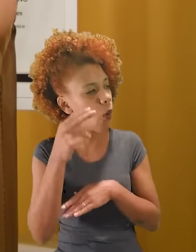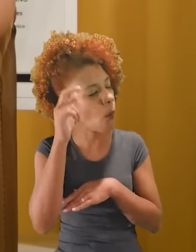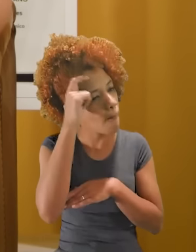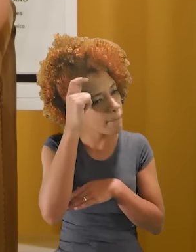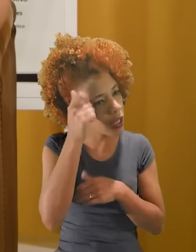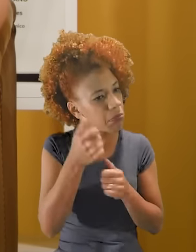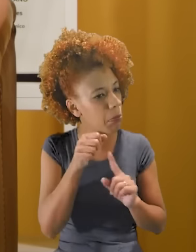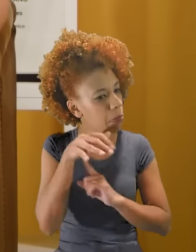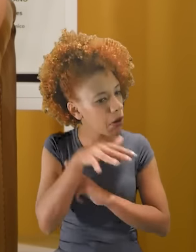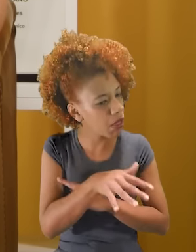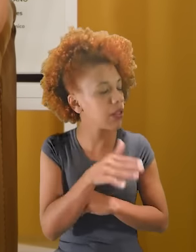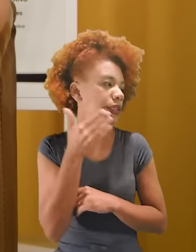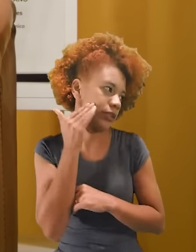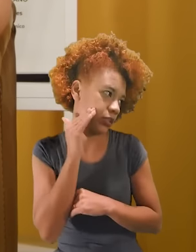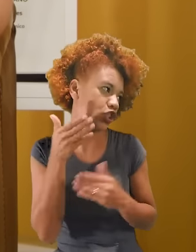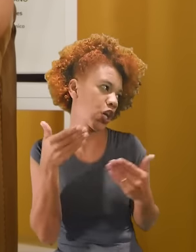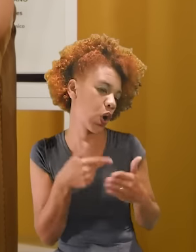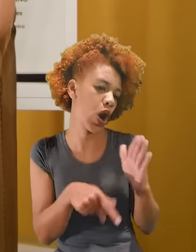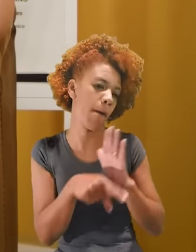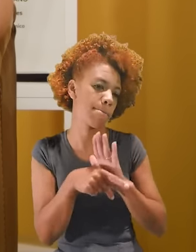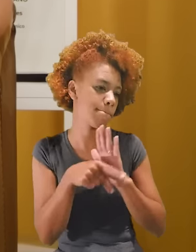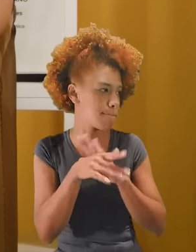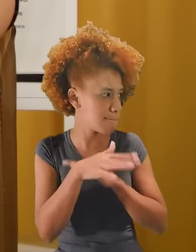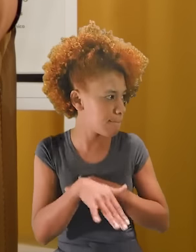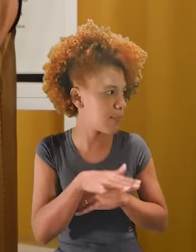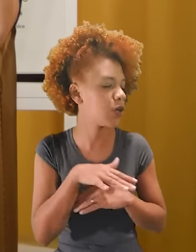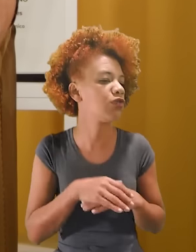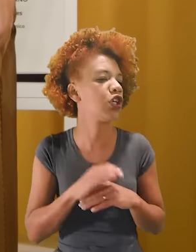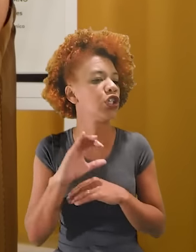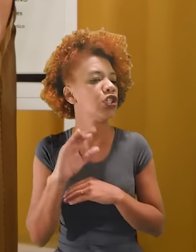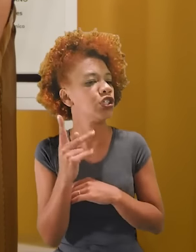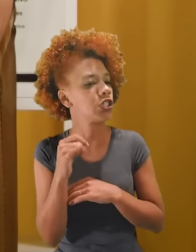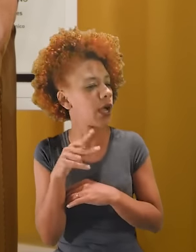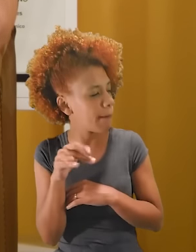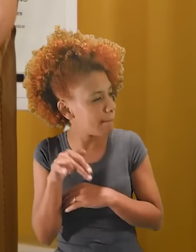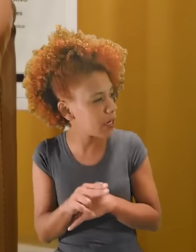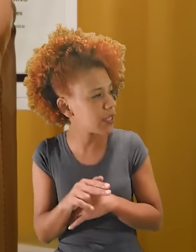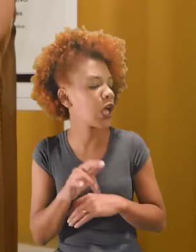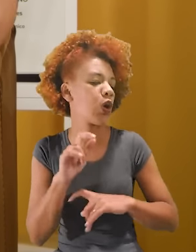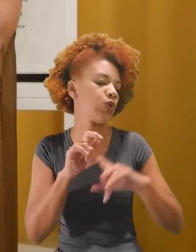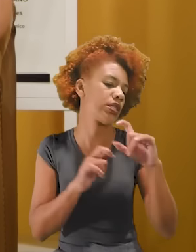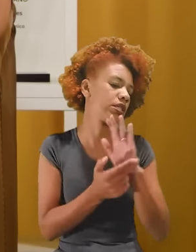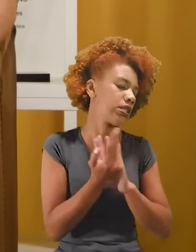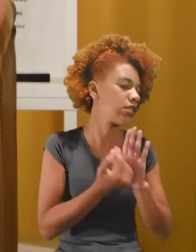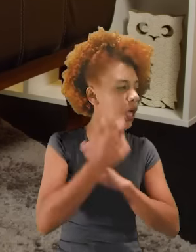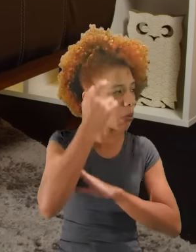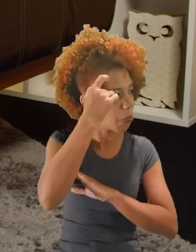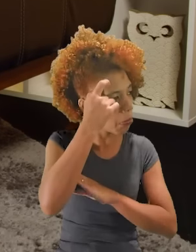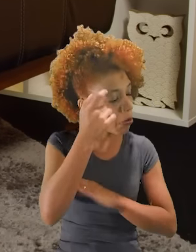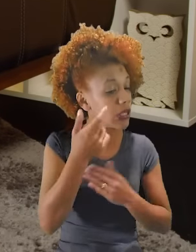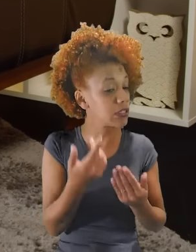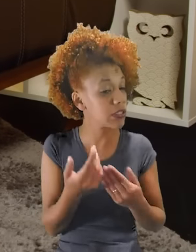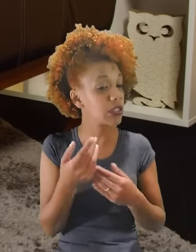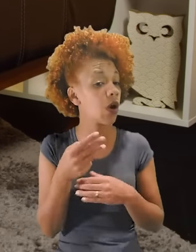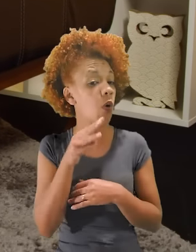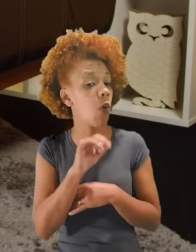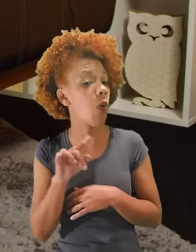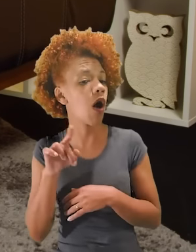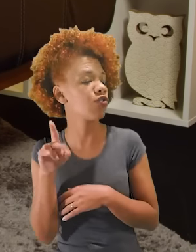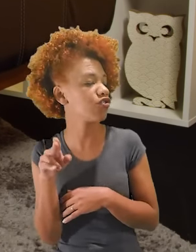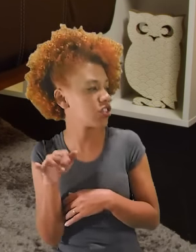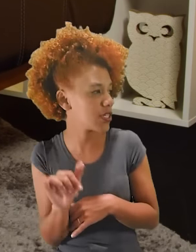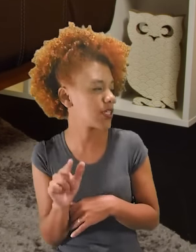Mickey. O Mickey explodiu, entendi agora que agora ele é o dono do... Do negócio. Se o Chaplin tá botando os desenhos do Mickey e o caramba 4, o Walt Disney ali passa